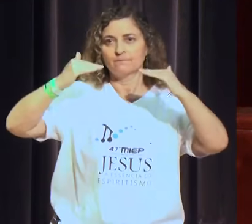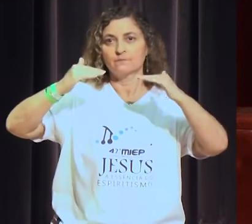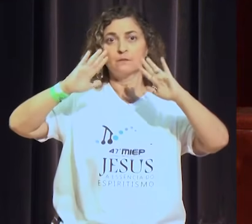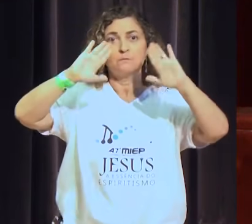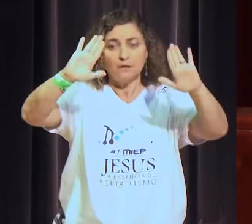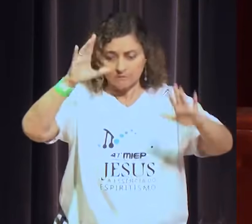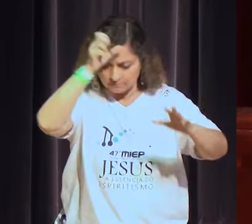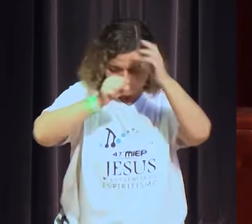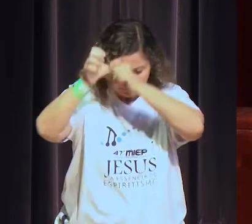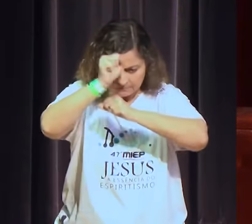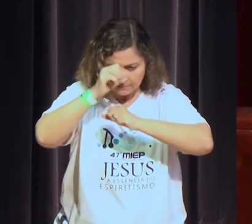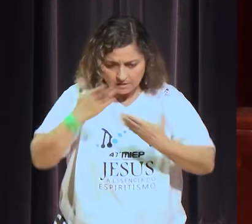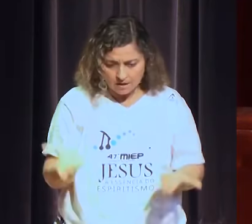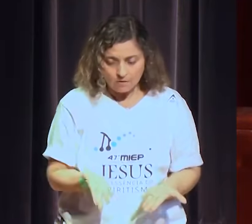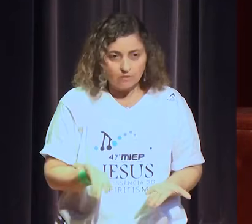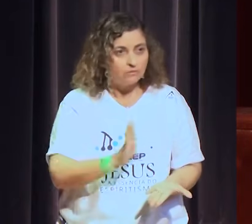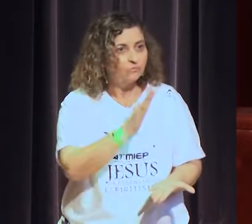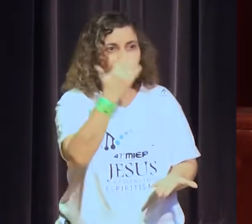exemplo, a experiência religiosa do muçulmano.